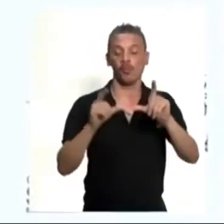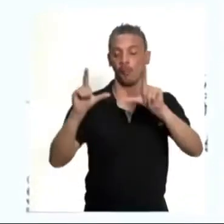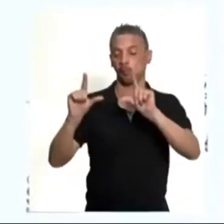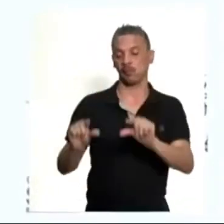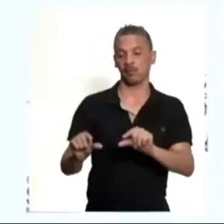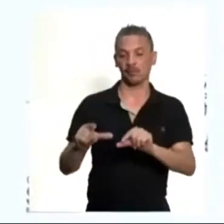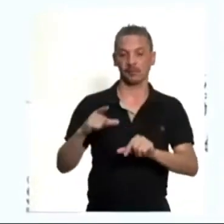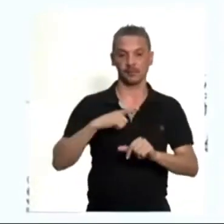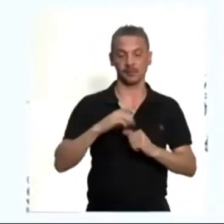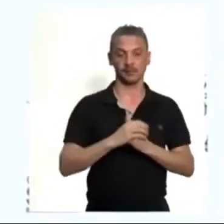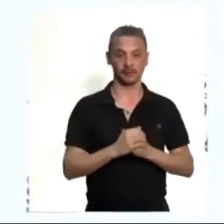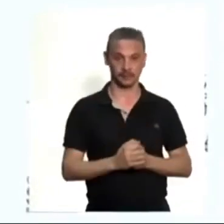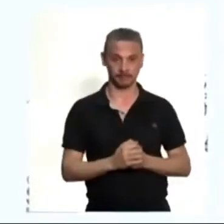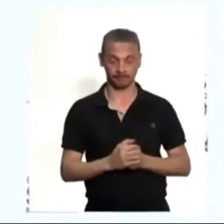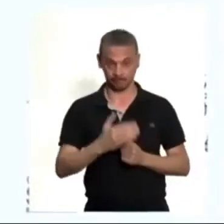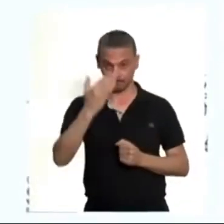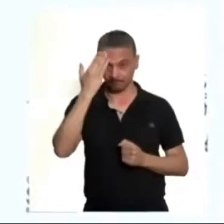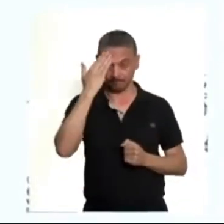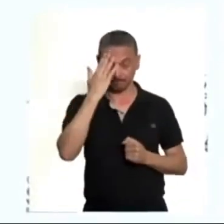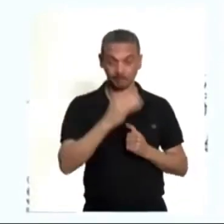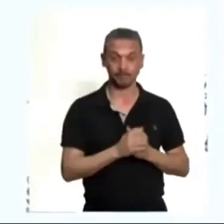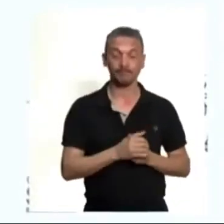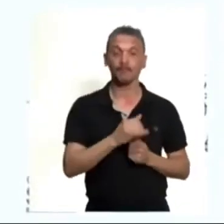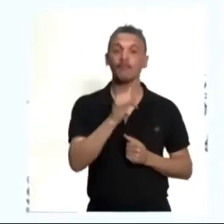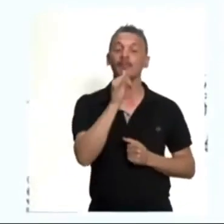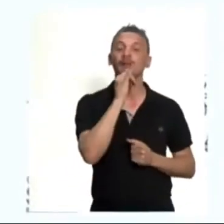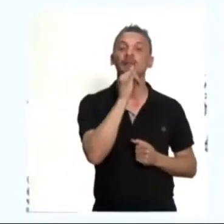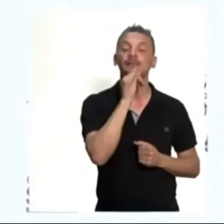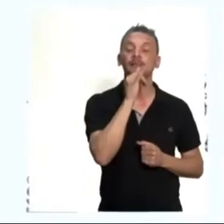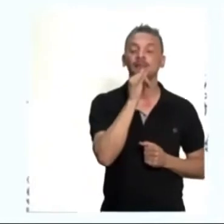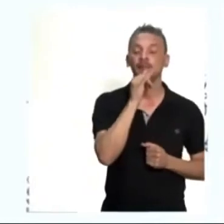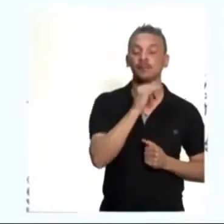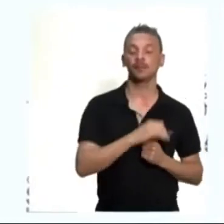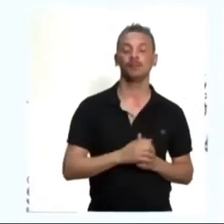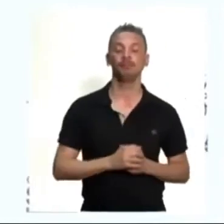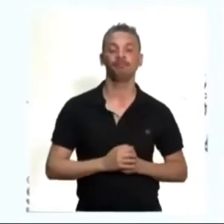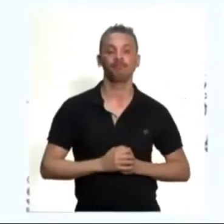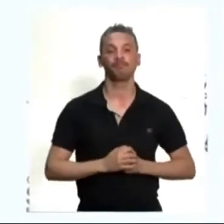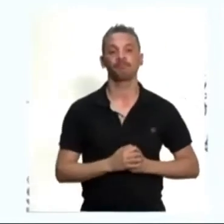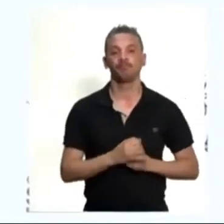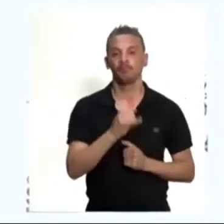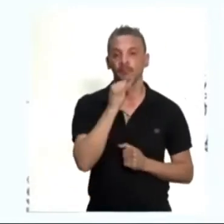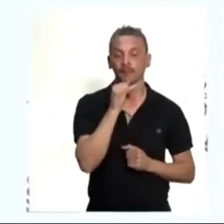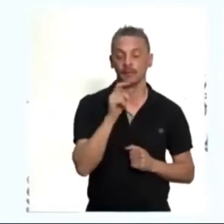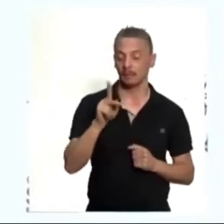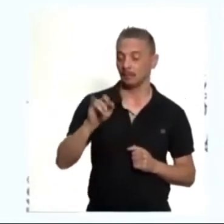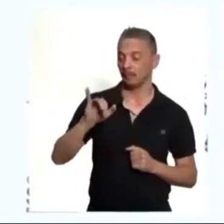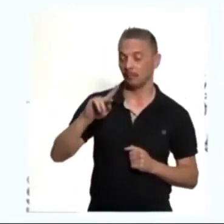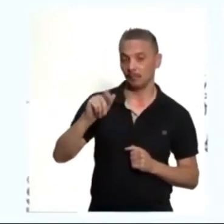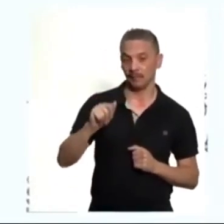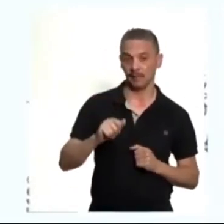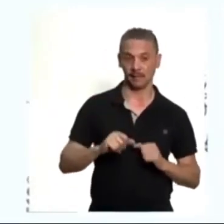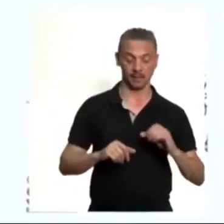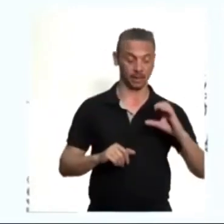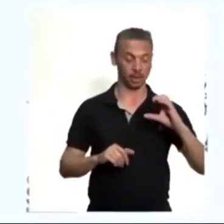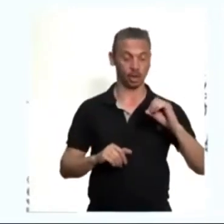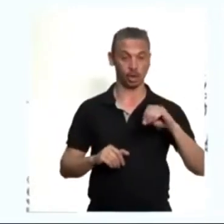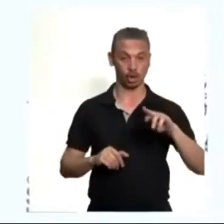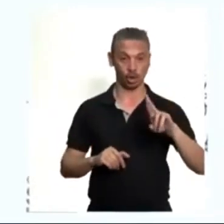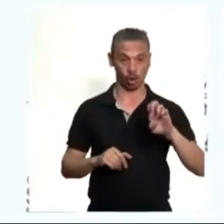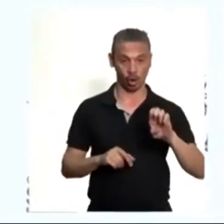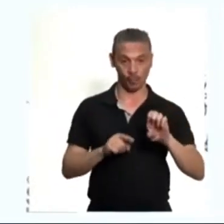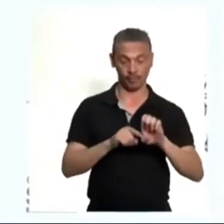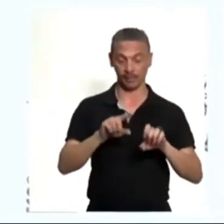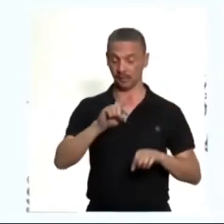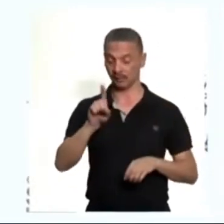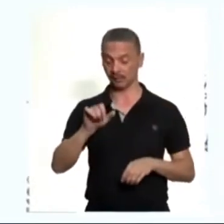redução. Entendeu? Então, a hora que você pega, por exemplo, o exemplo que nós demos da pilha de Daniel, que é o cobre e o zinco. Ó, vou colocar os dois potenciais aqui,